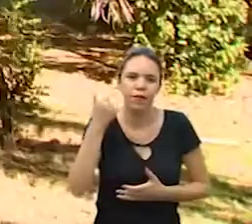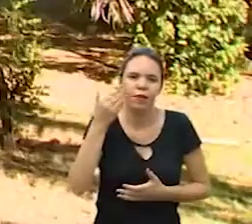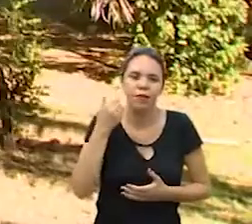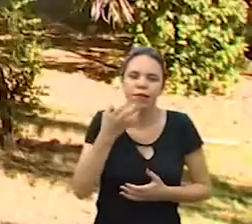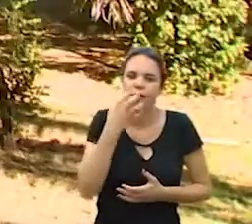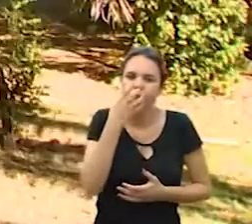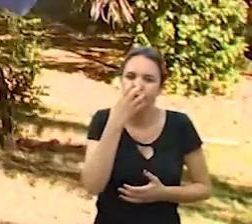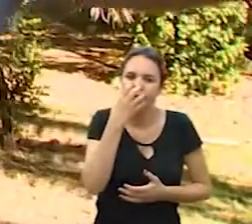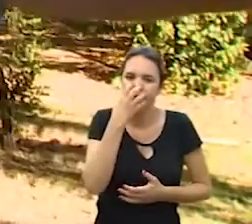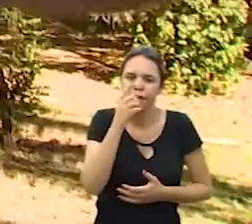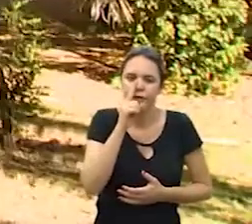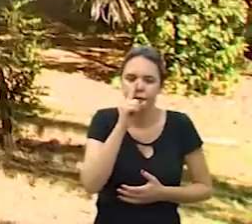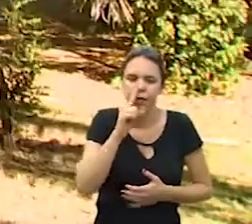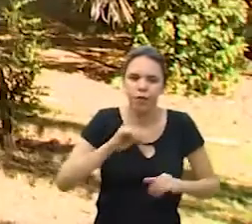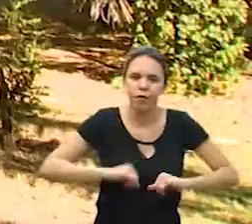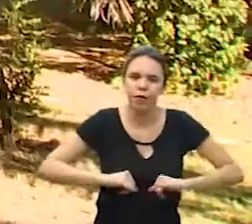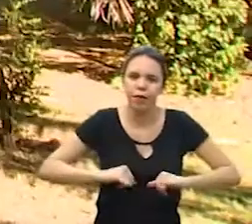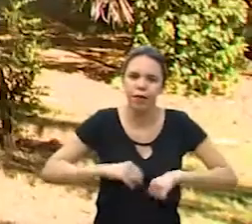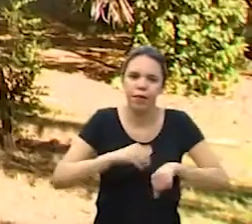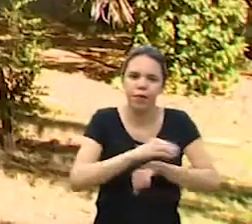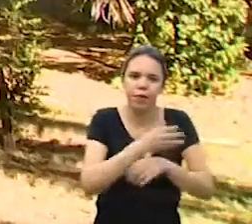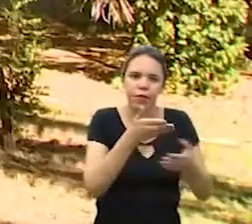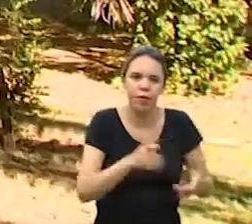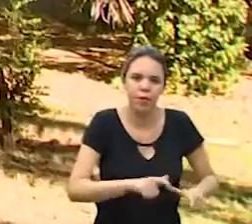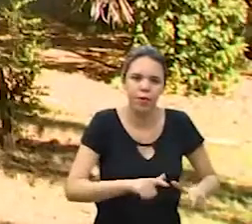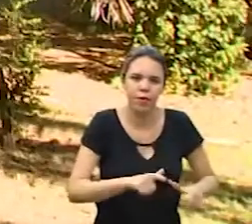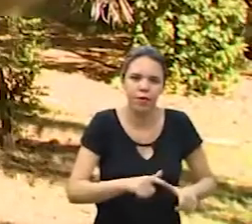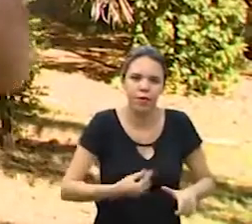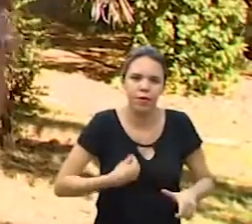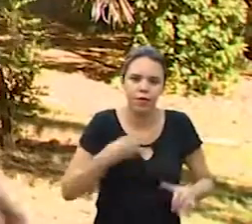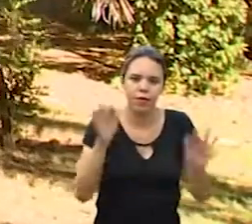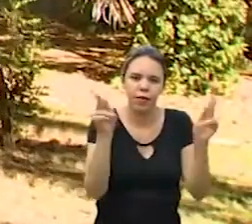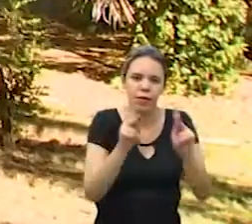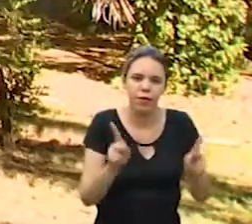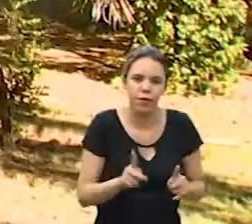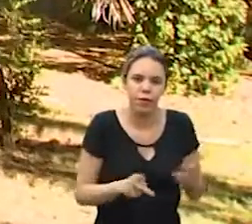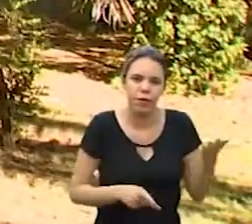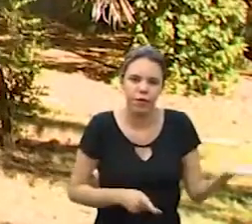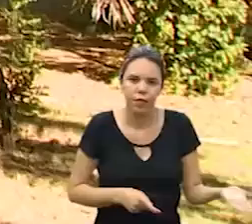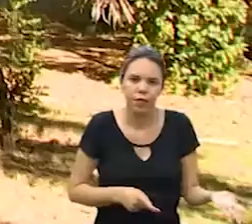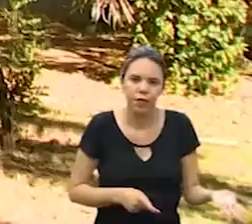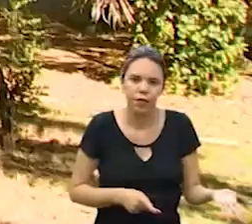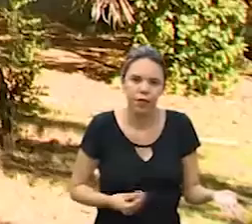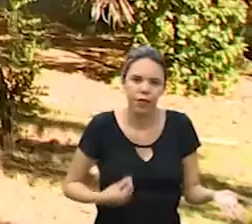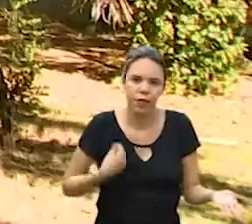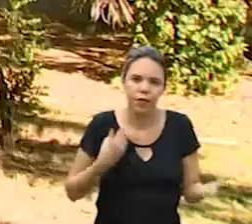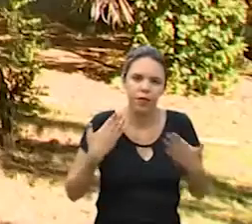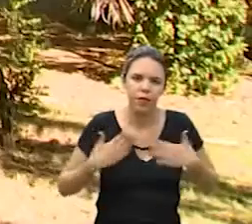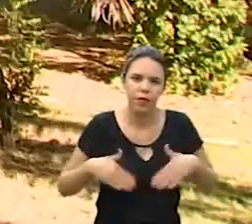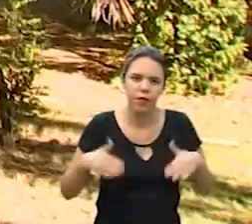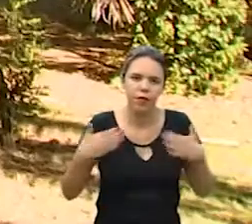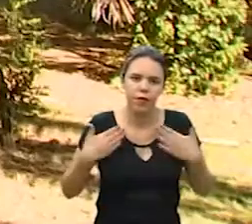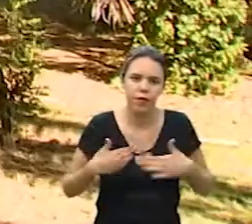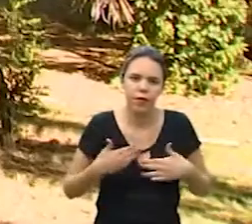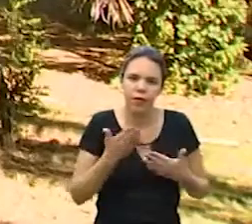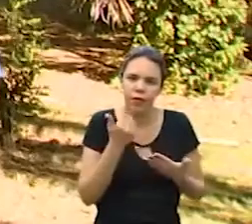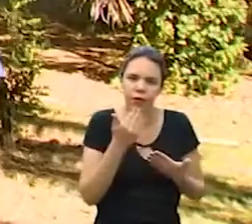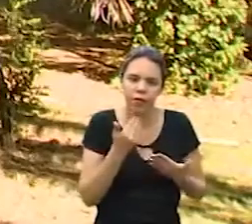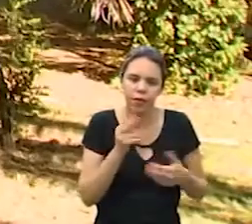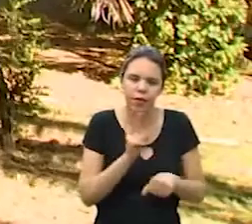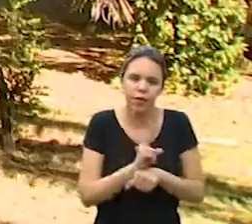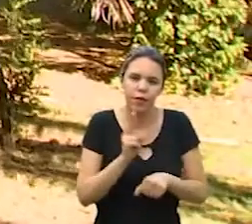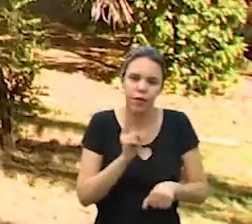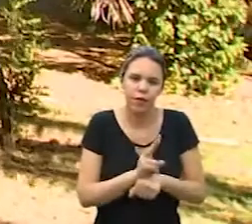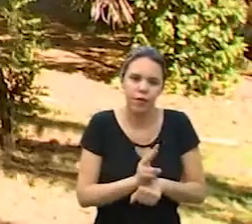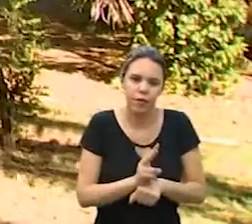tirar um cachorro de uma situação de risco e trazê-lo para um lugar onde ele vai viver em paz. Onde ele vai viver com tranquilidade, vai ter